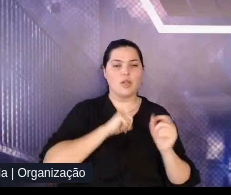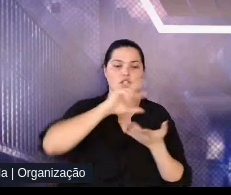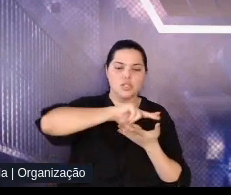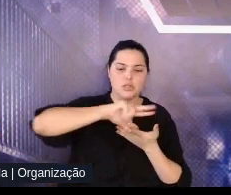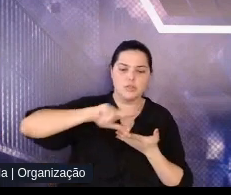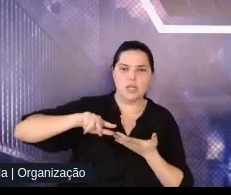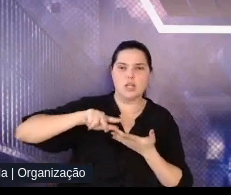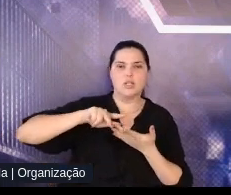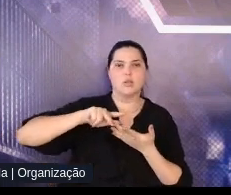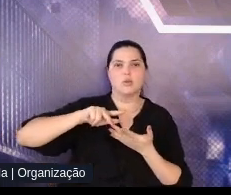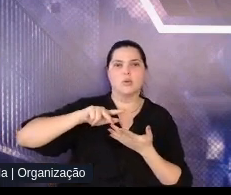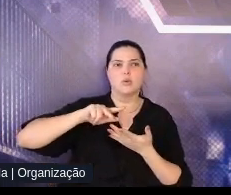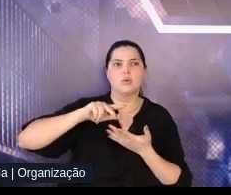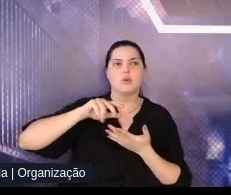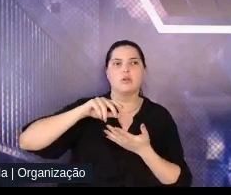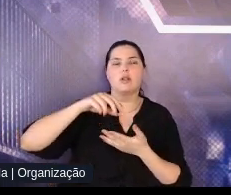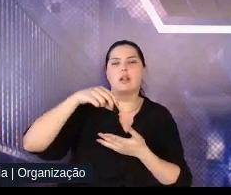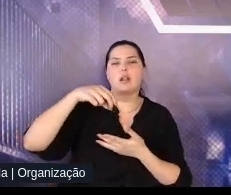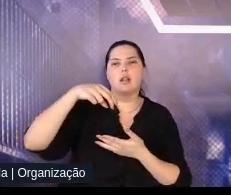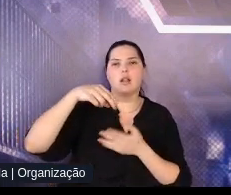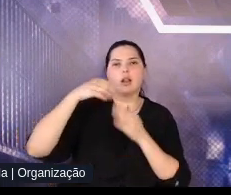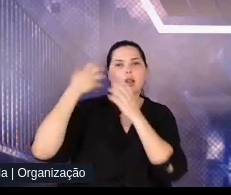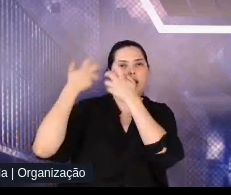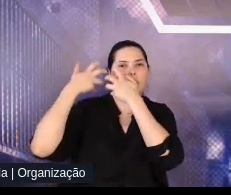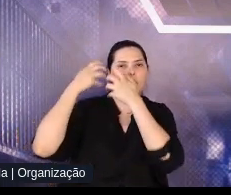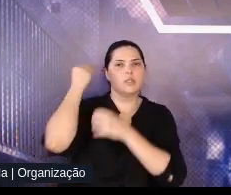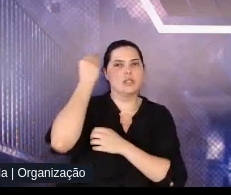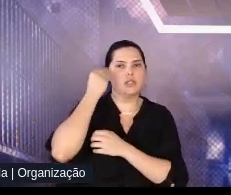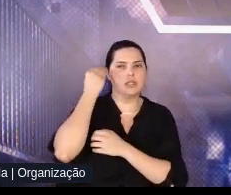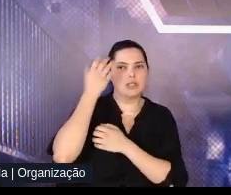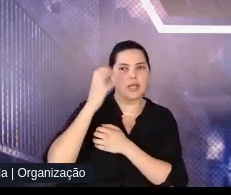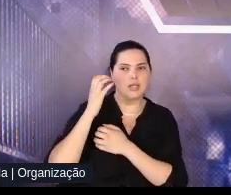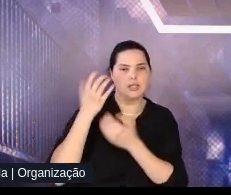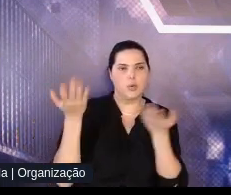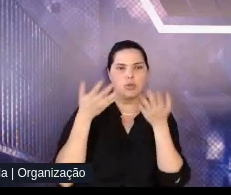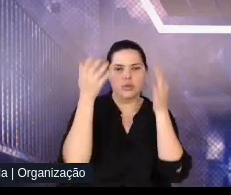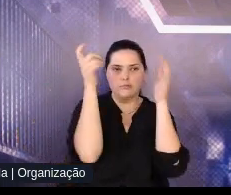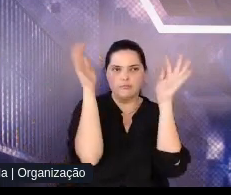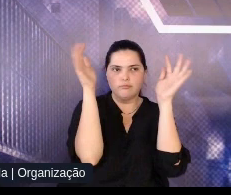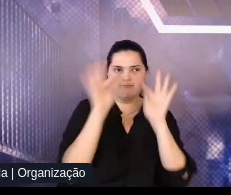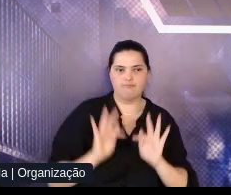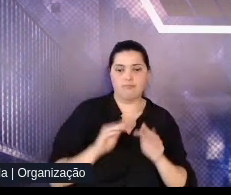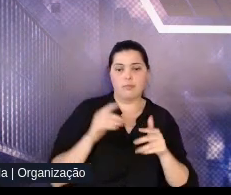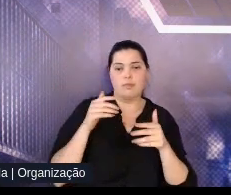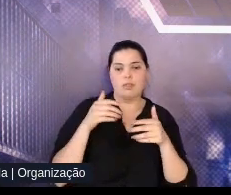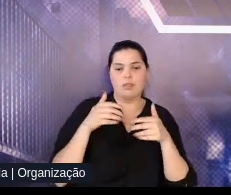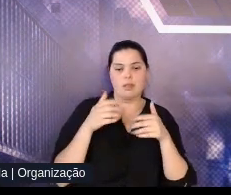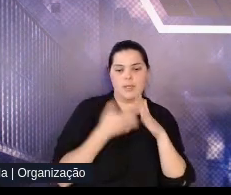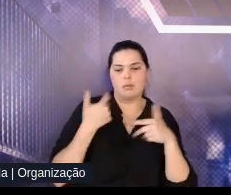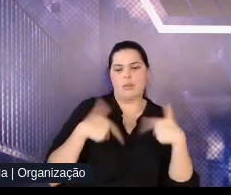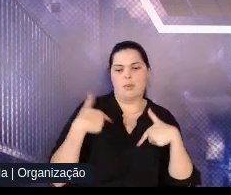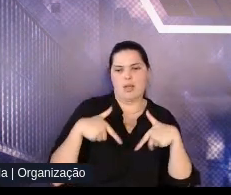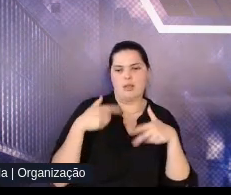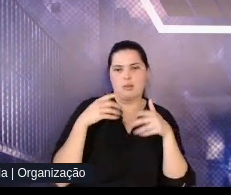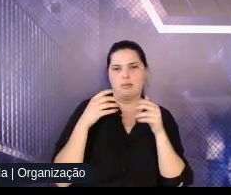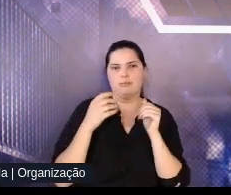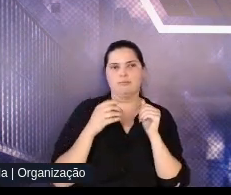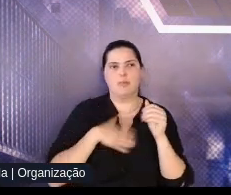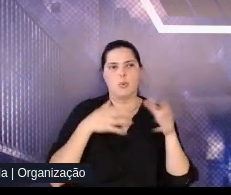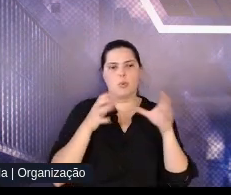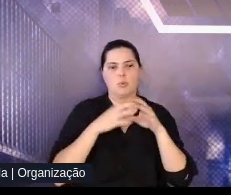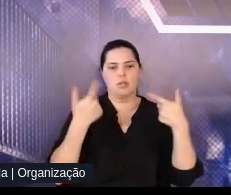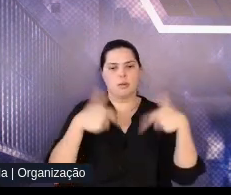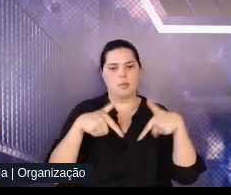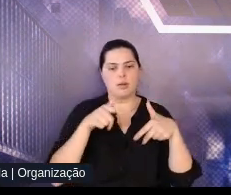com neurociência. Então, assim, hoje eu sou feliz porque na empresa que eu trabalho, em específico a minha